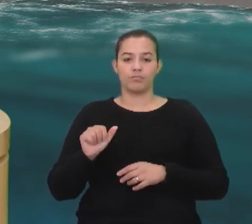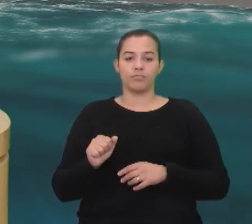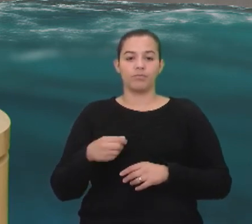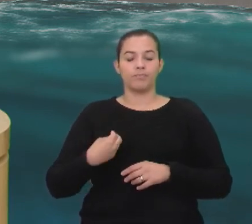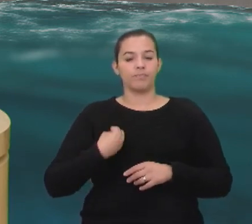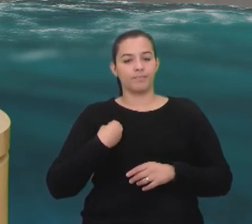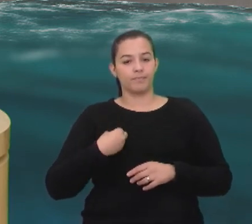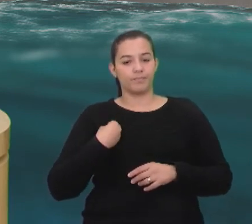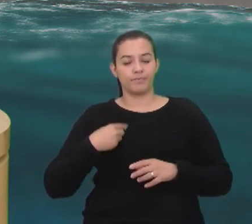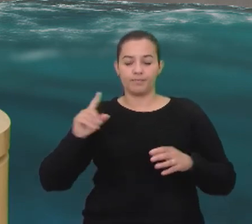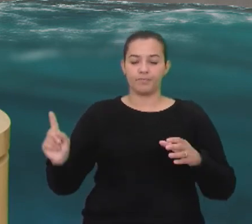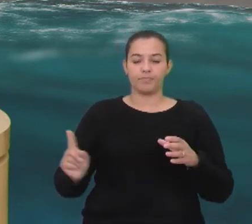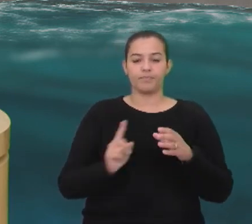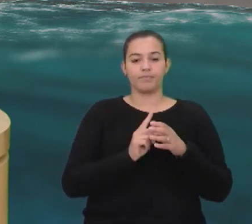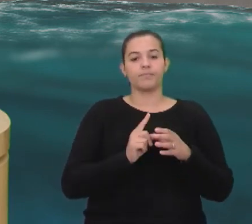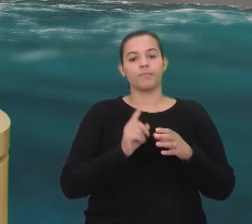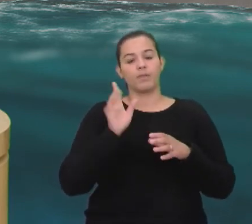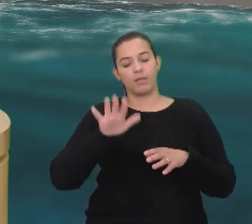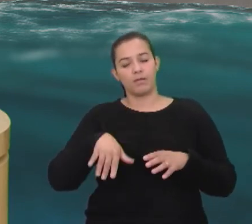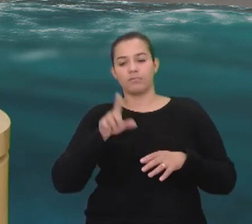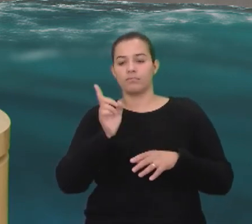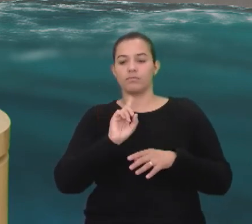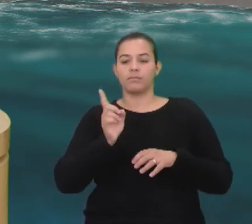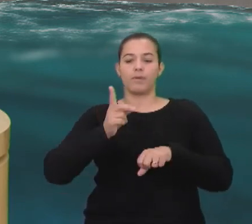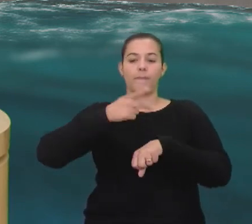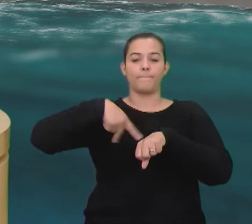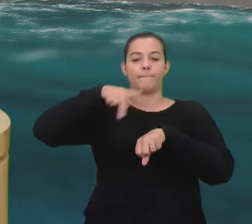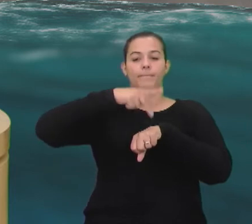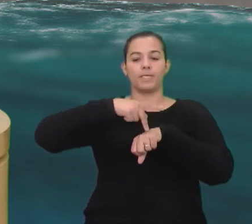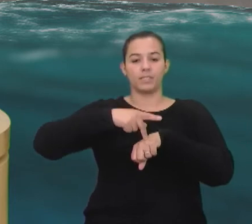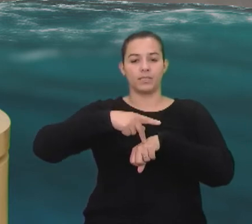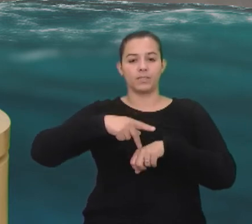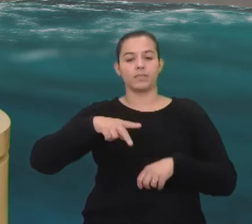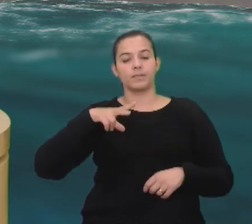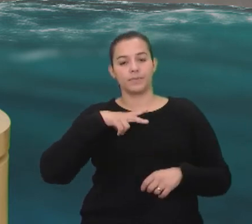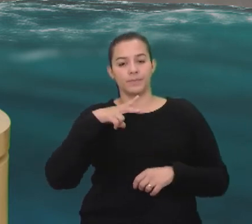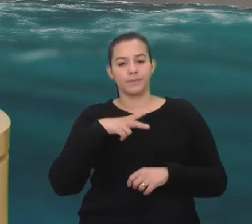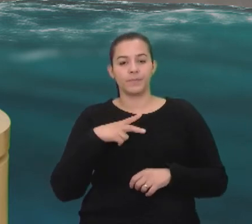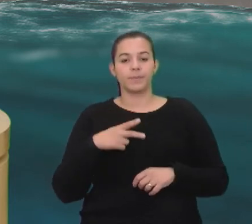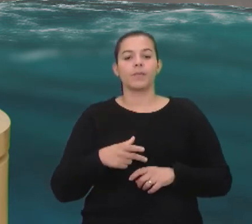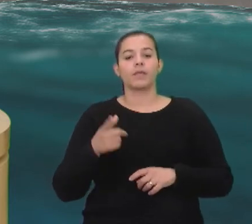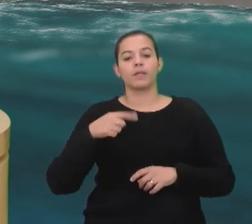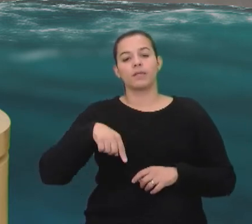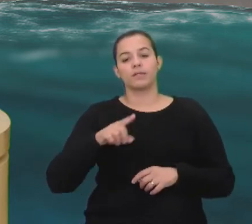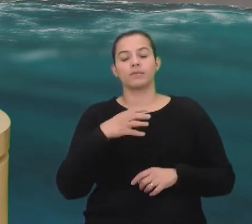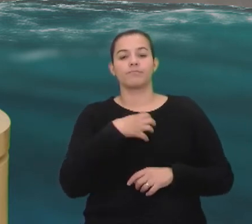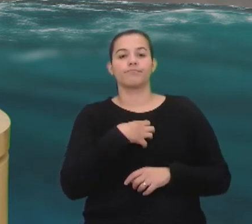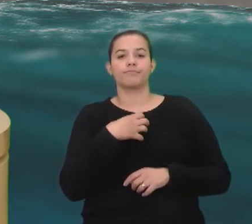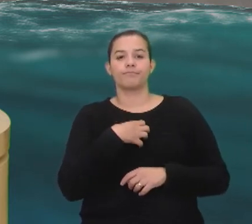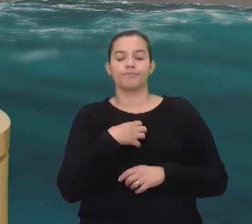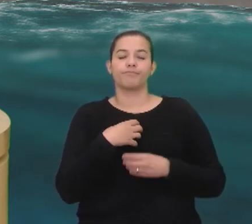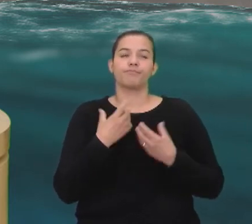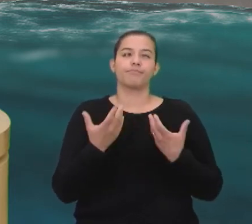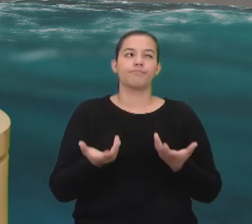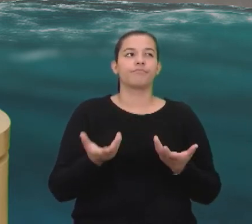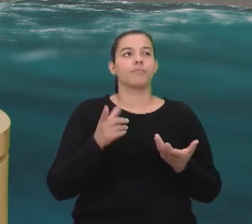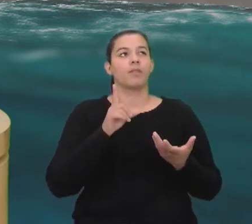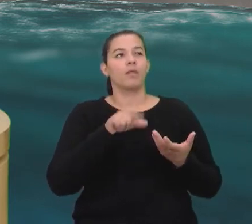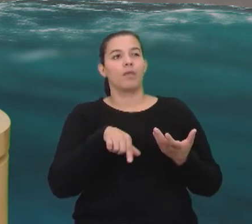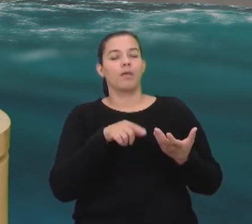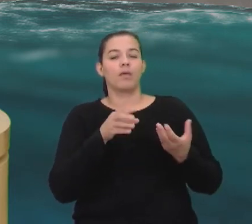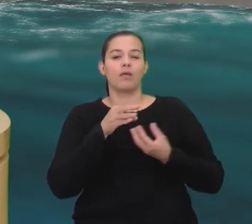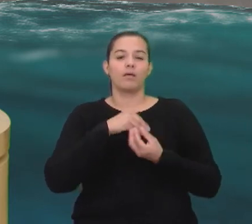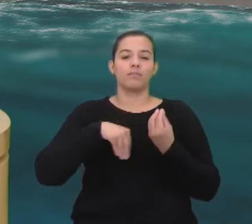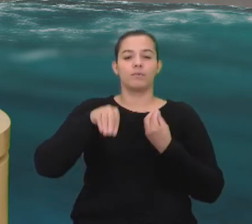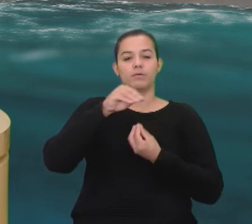moradores de uma colônia, tal, mas sim de um país independente, ainda mantém um certo sentimento de que é uma mescla